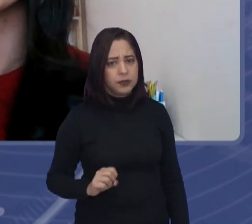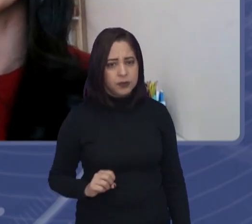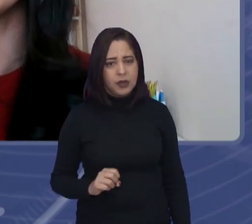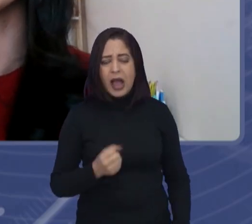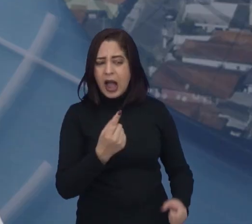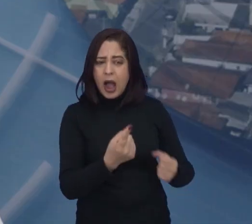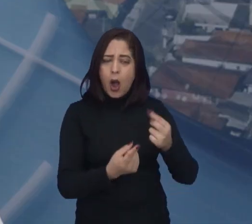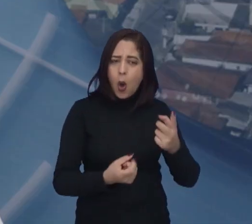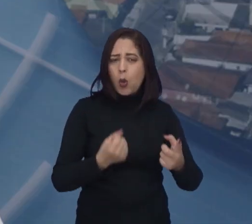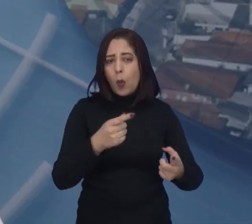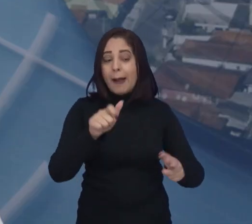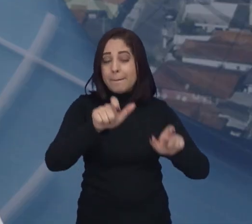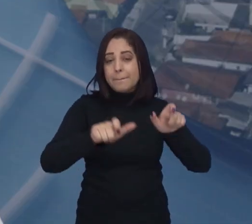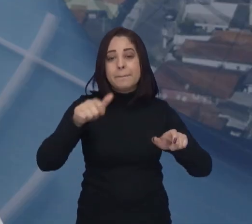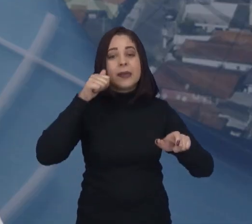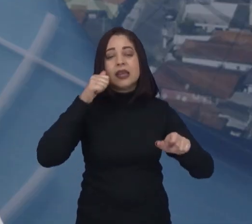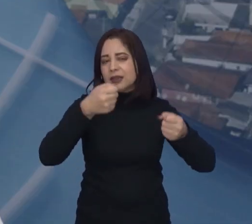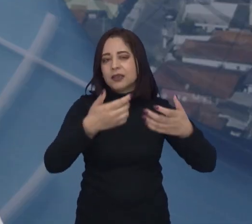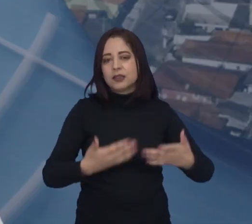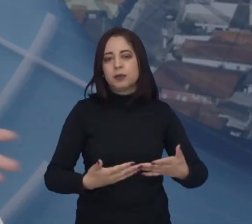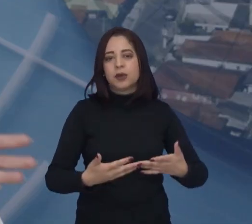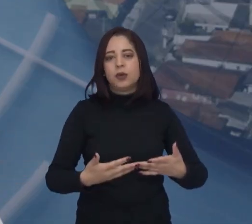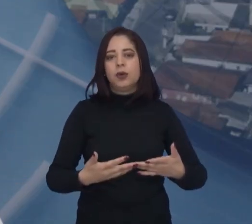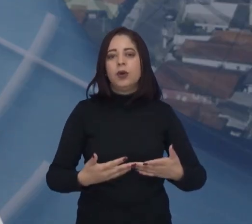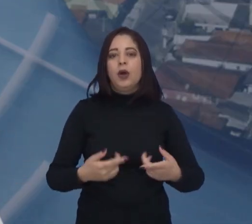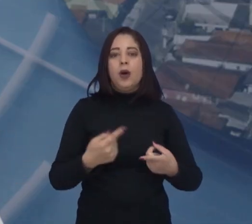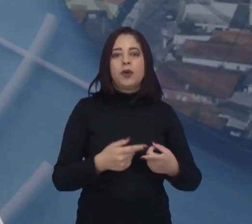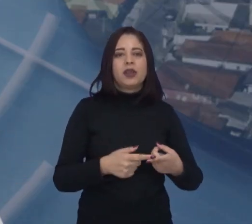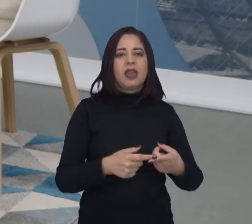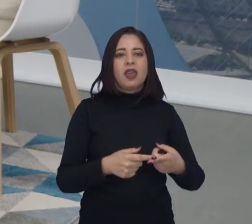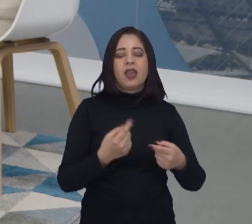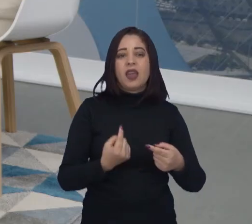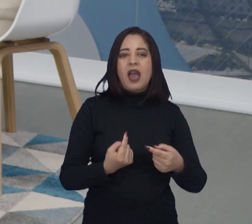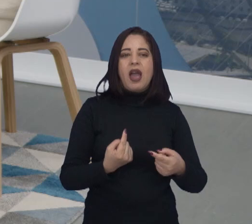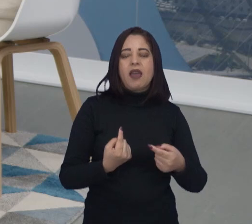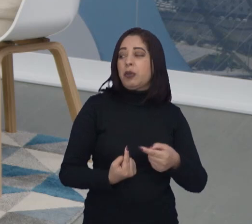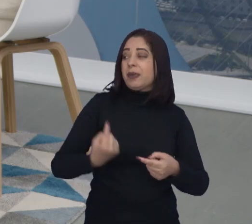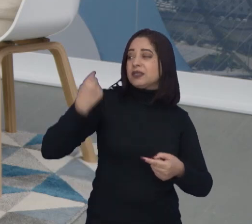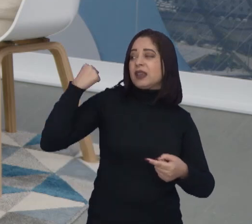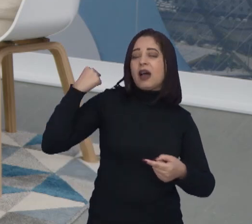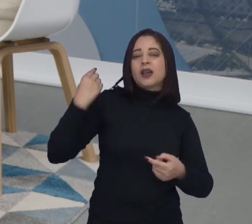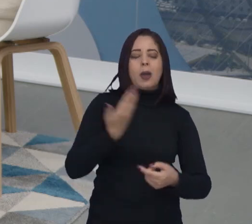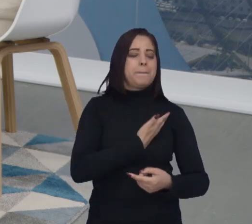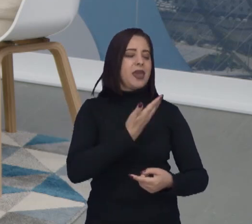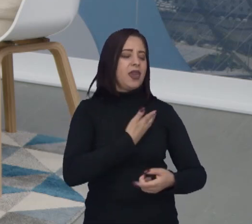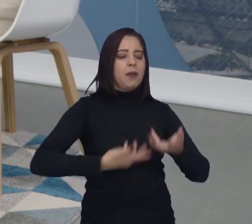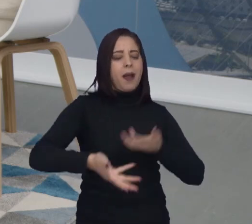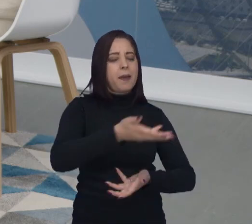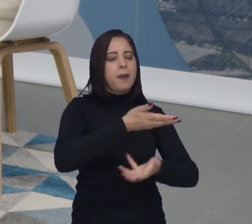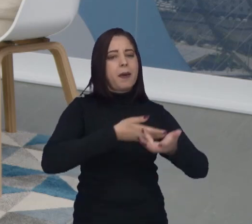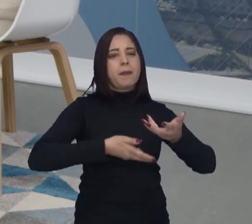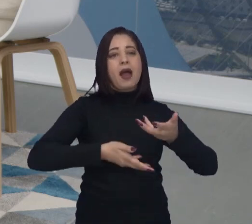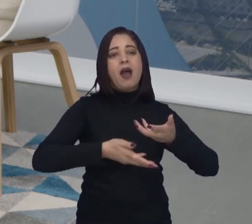algumas meninas comentaram desse novo ciclo, né, amizades que se desfazem, né, mas isso ao longo de toda a vida, né,